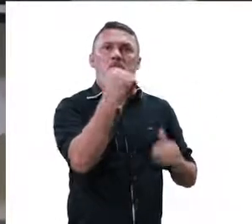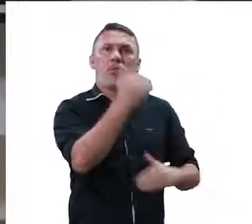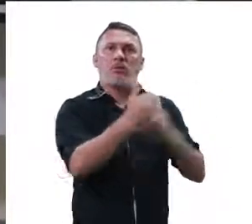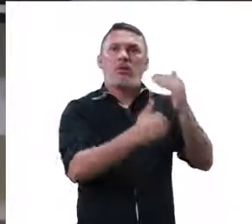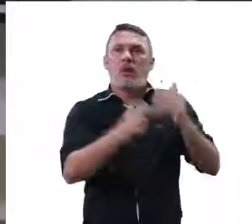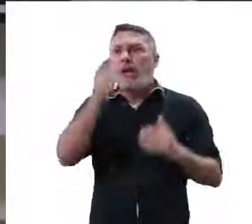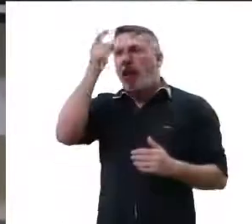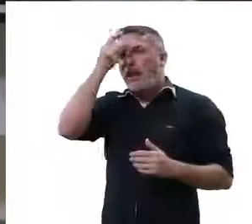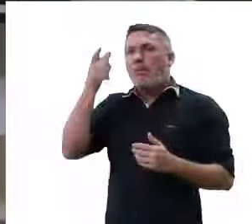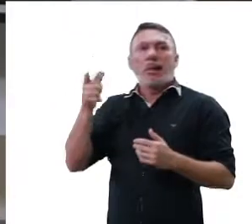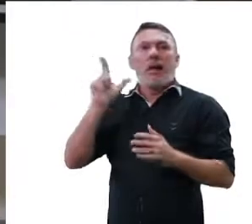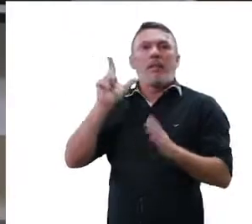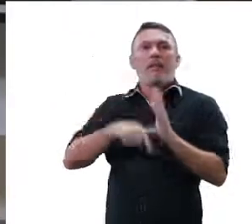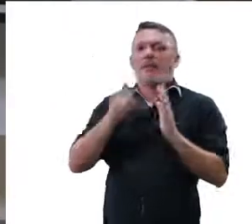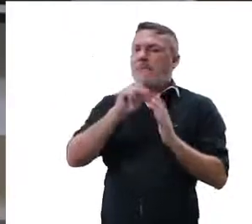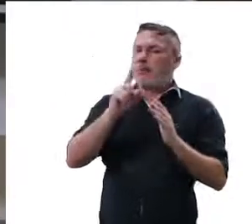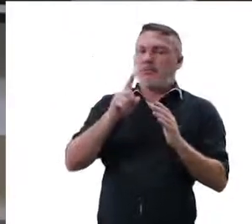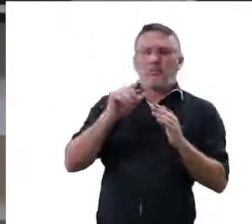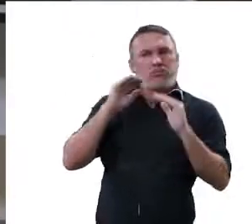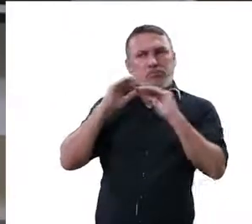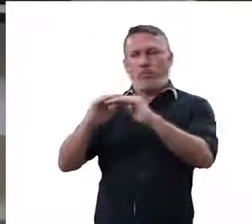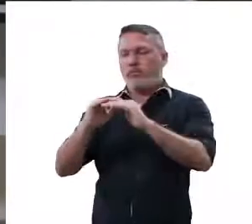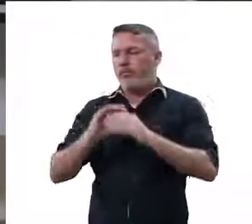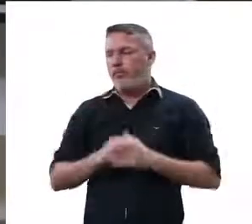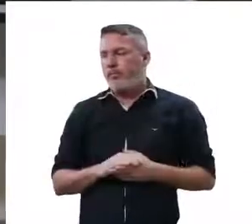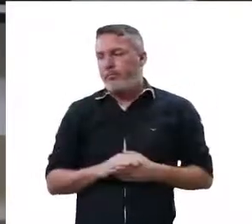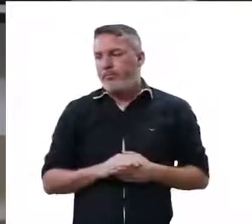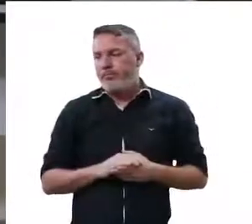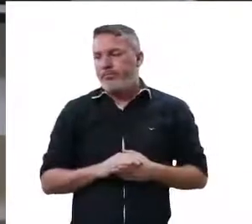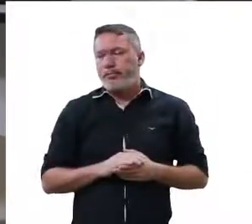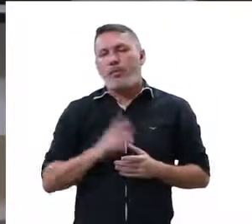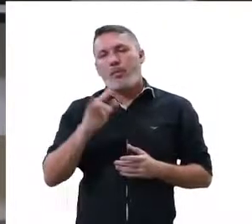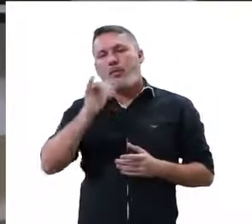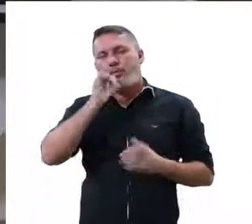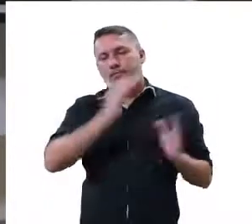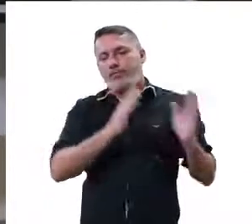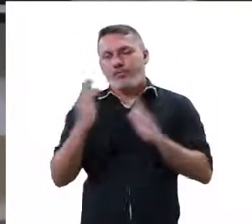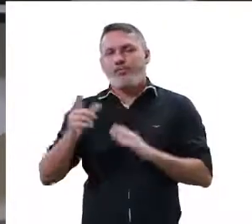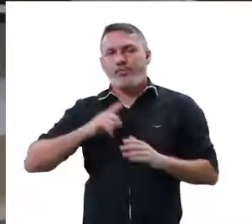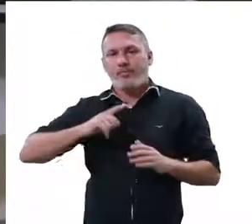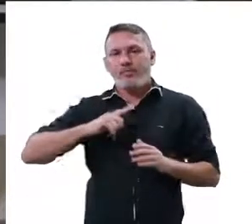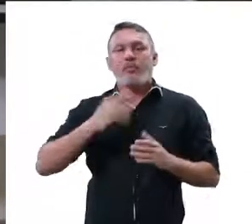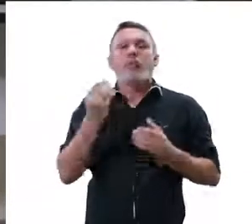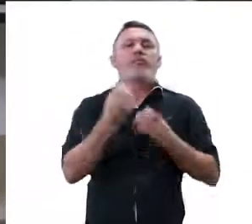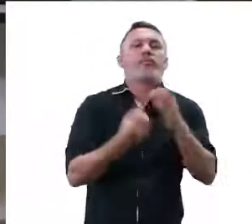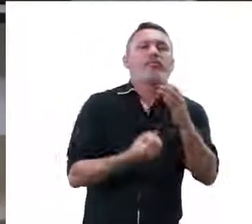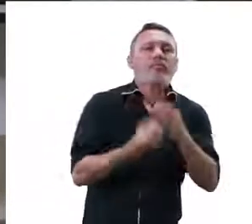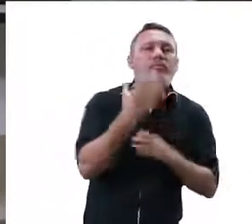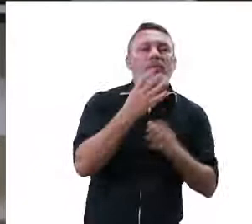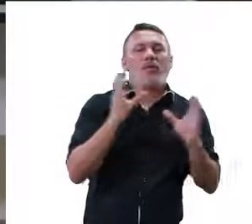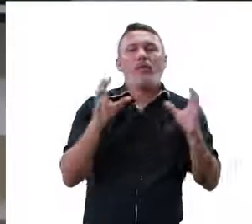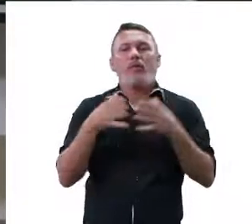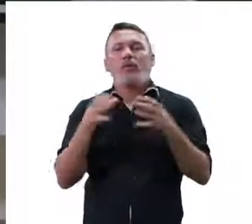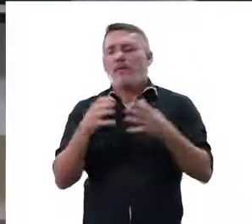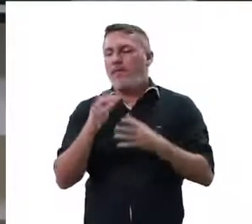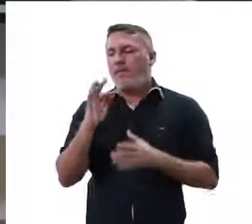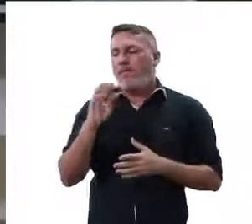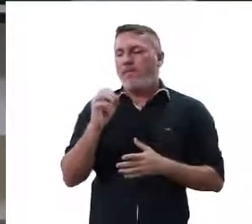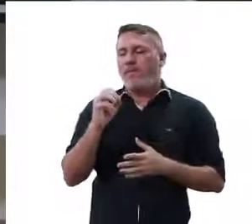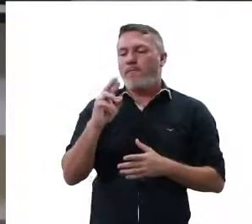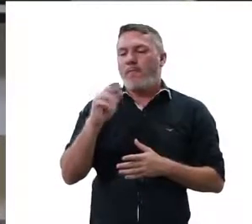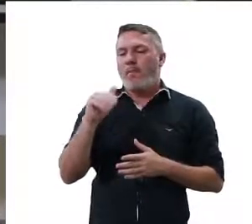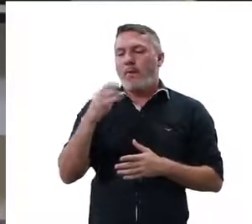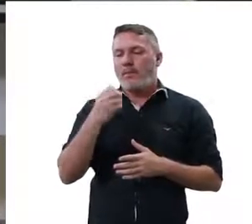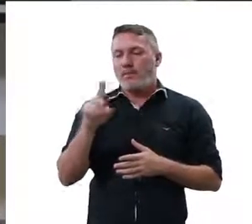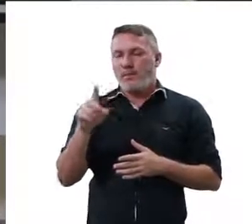franceses. Né? Então, tanto é que, olha só, Gênese, né, origem, a